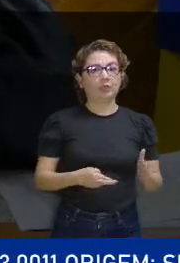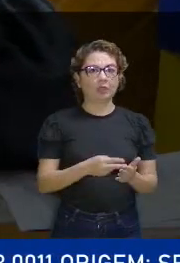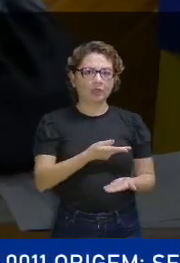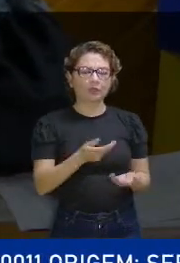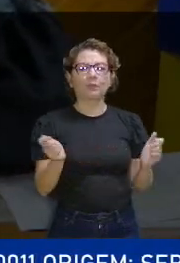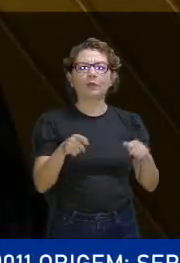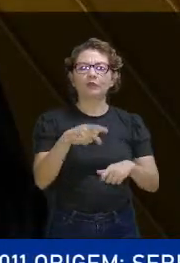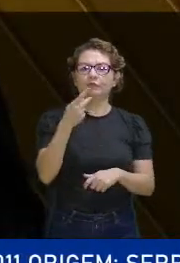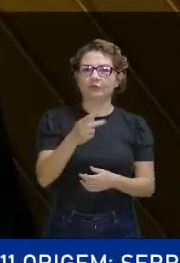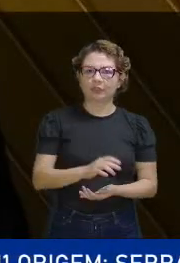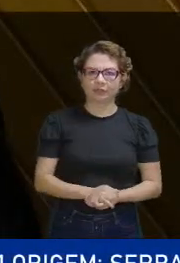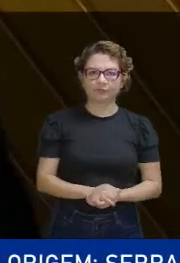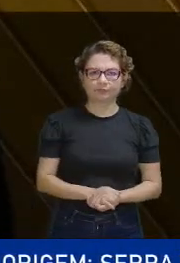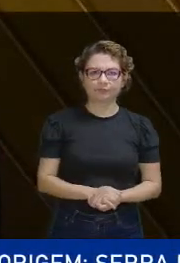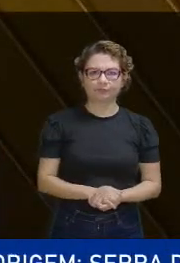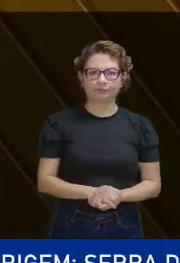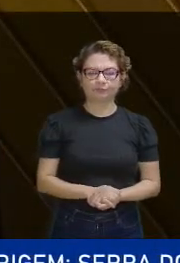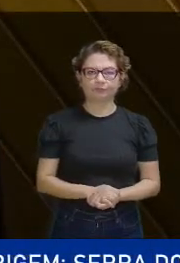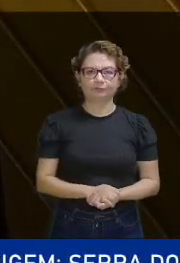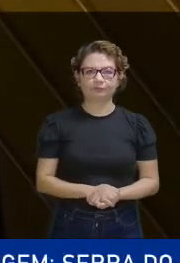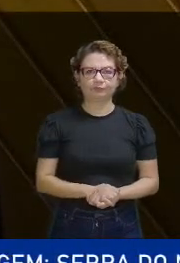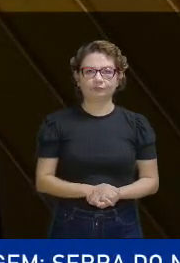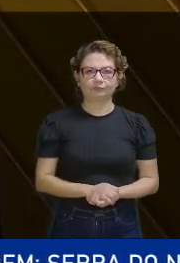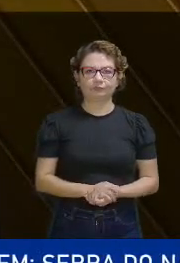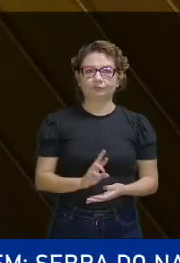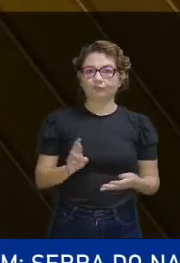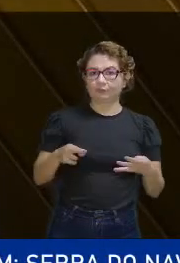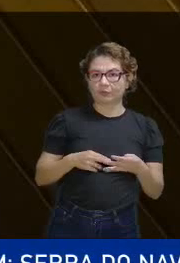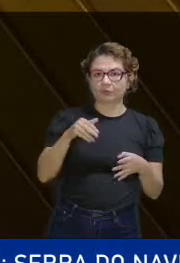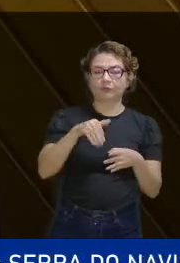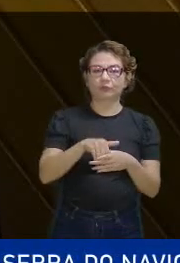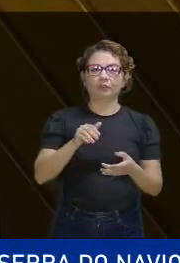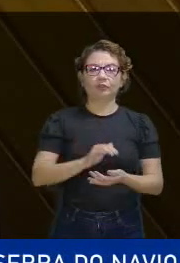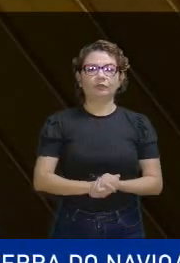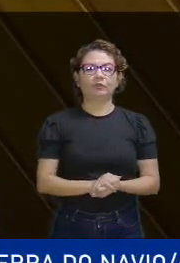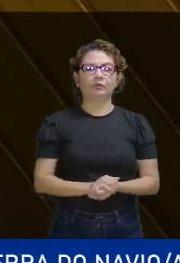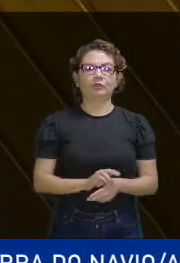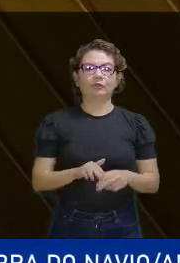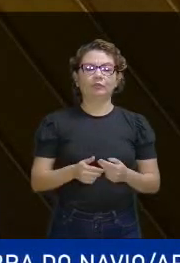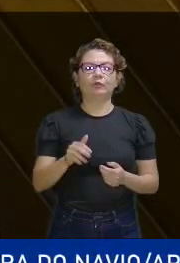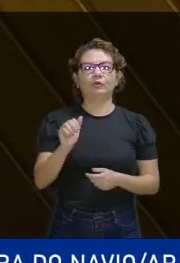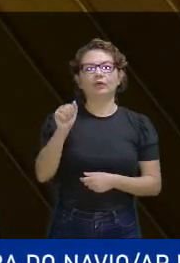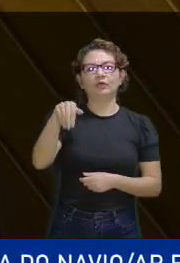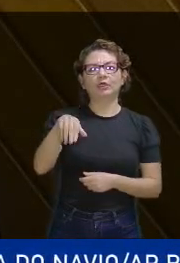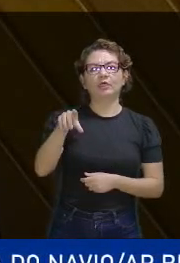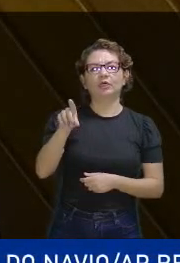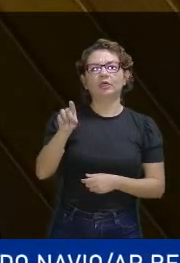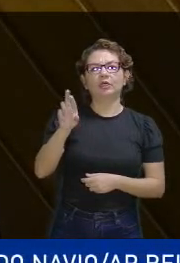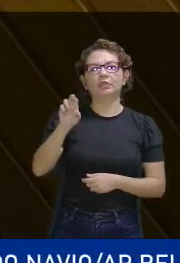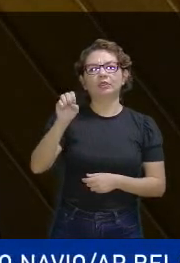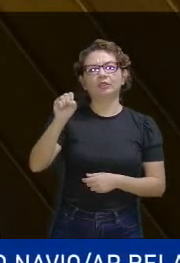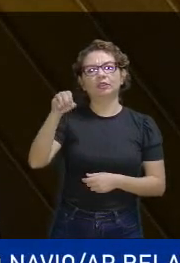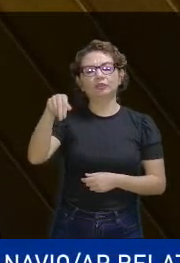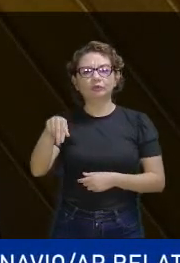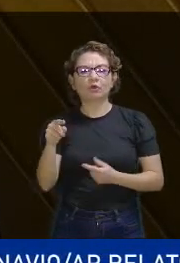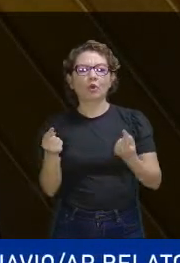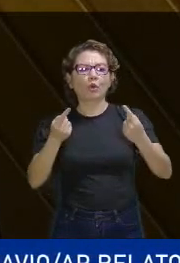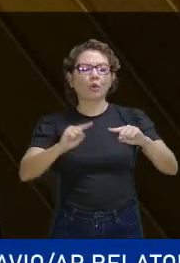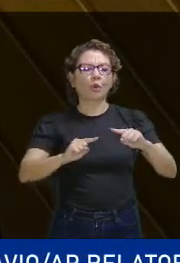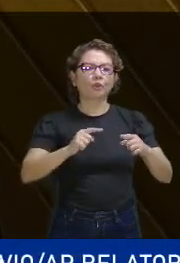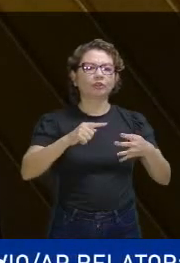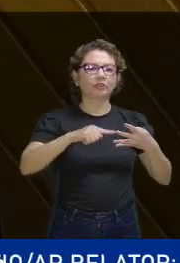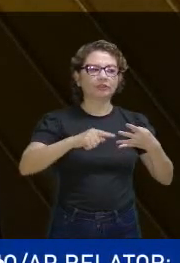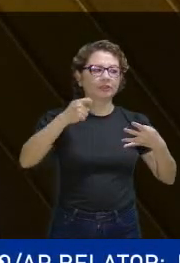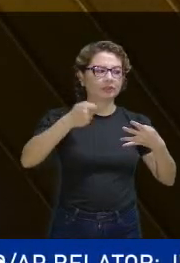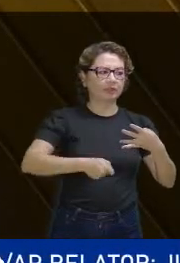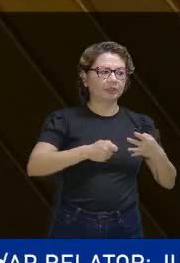relator. Cuida-se de recurso Foco eleitoral no de juiz recurso Anselmo do Gonçalves, na barra de Anderson análise inferior 4. Pinheiro Recurso Silva eleitoral contra a na sentença do juiz prestação